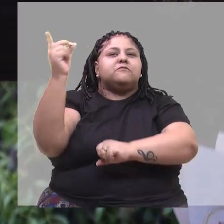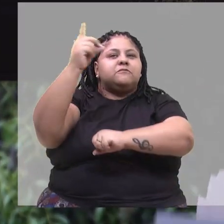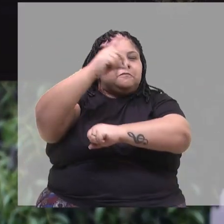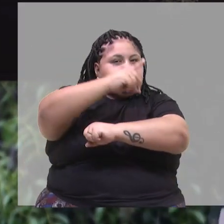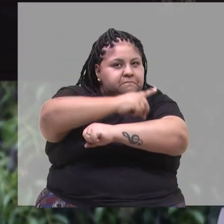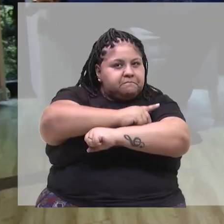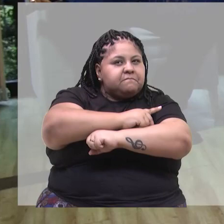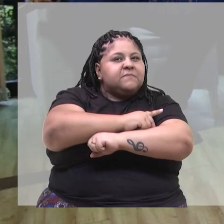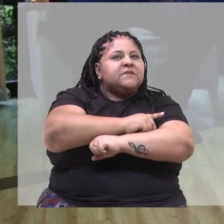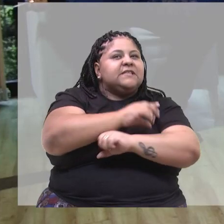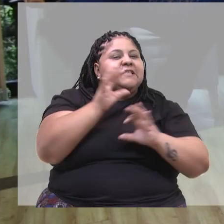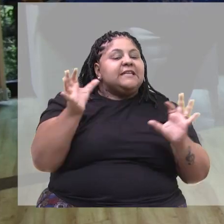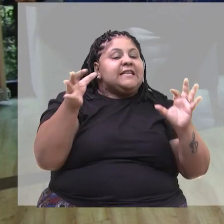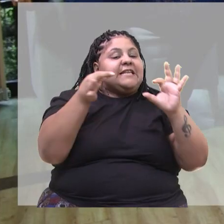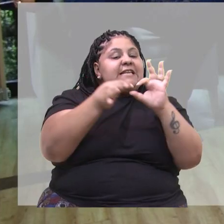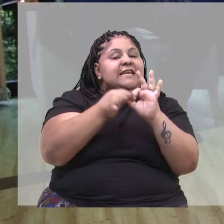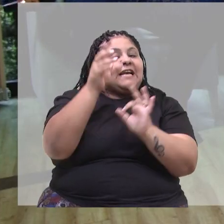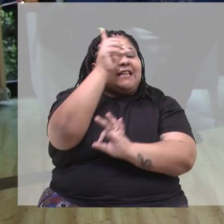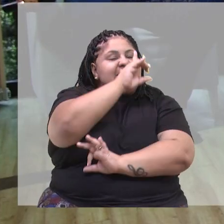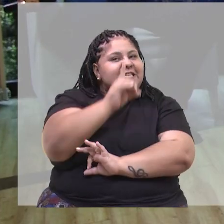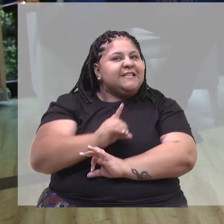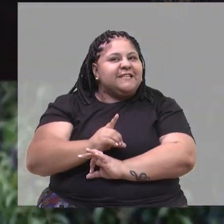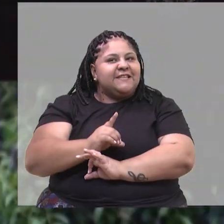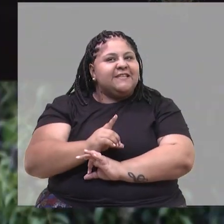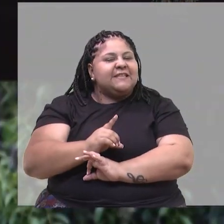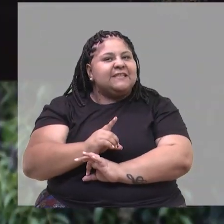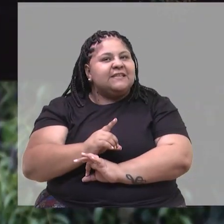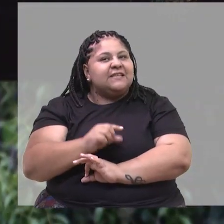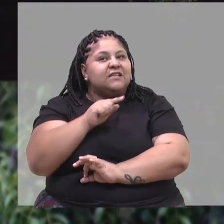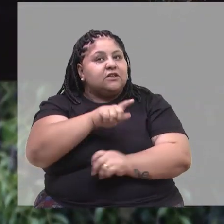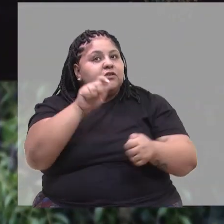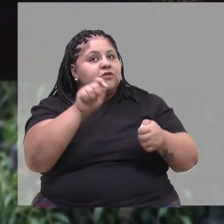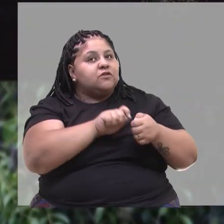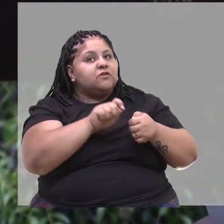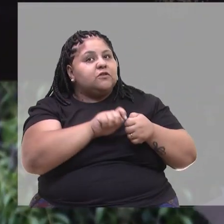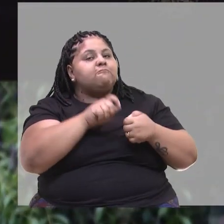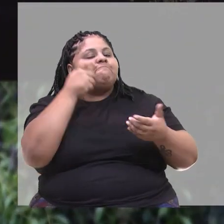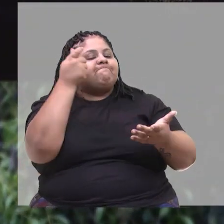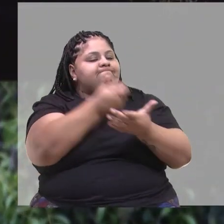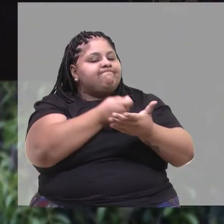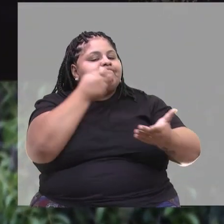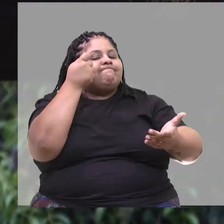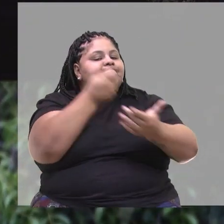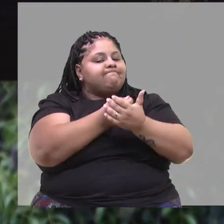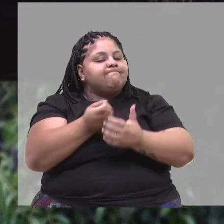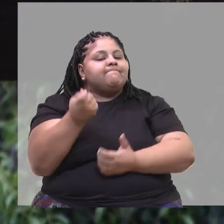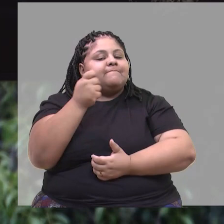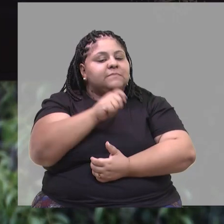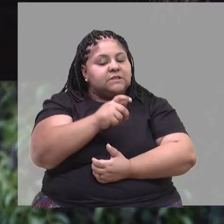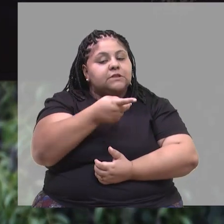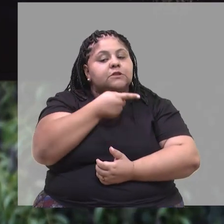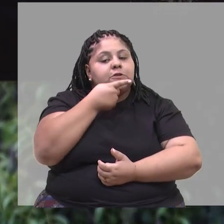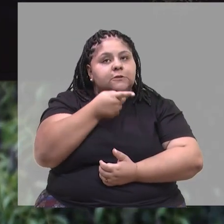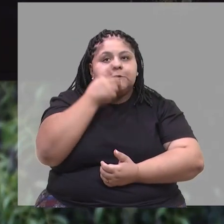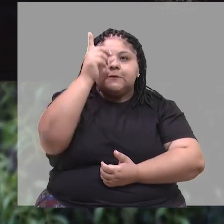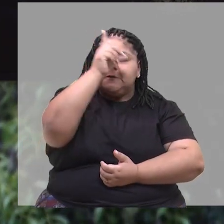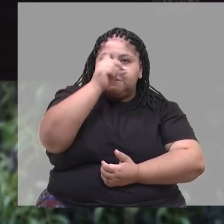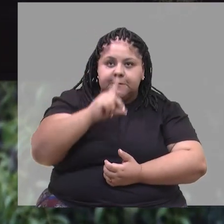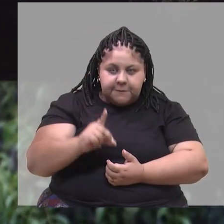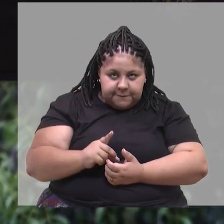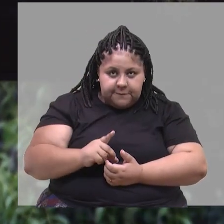dia ligado à deficiência, e ela fazendo o registro da luta dela. Precisamos falar